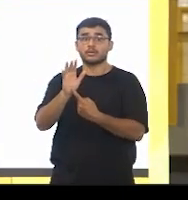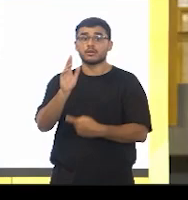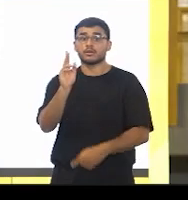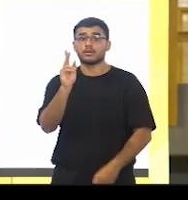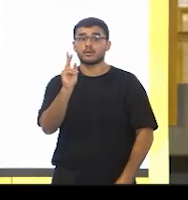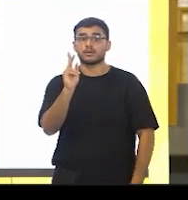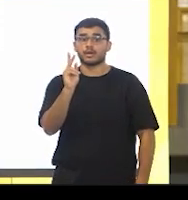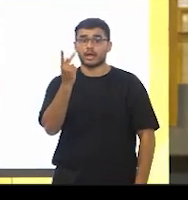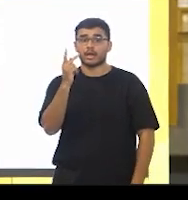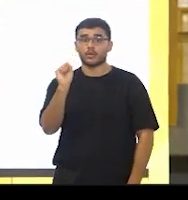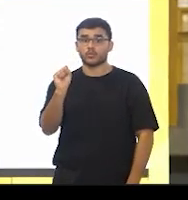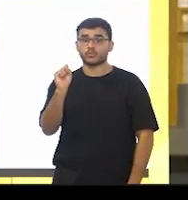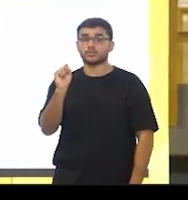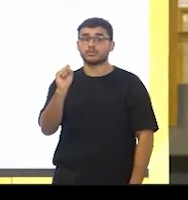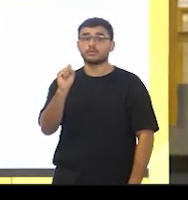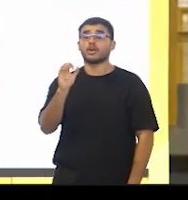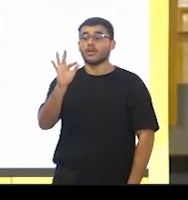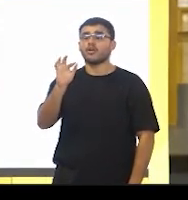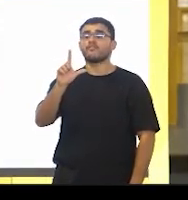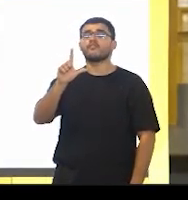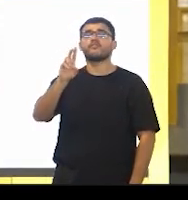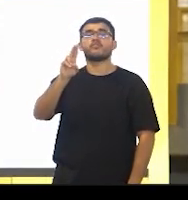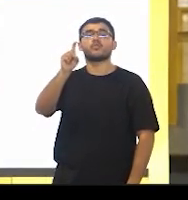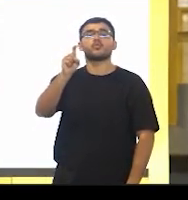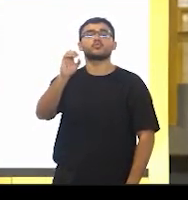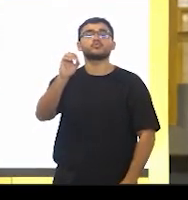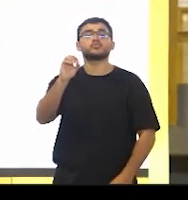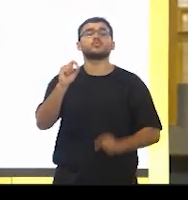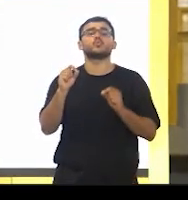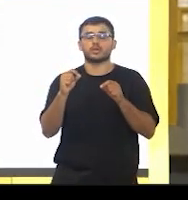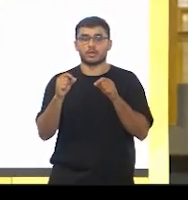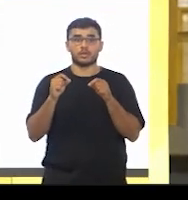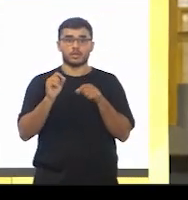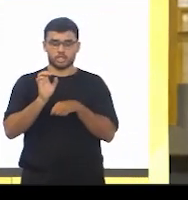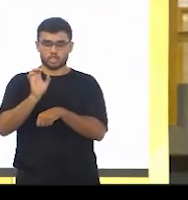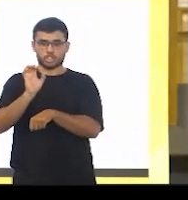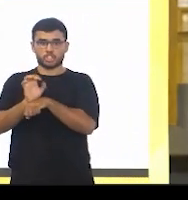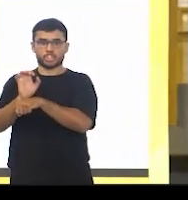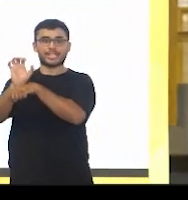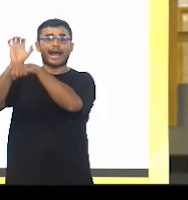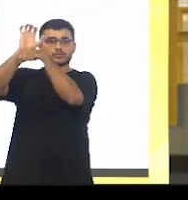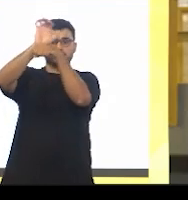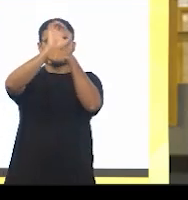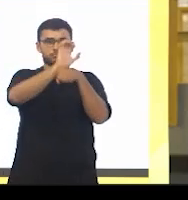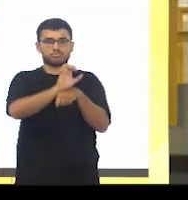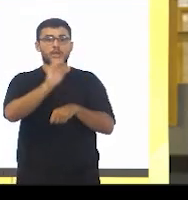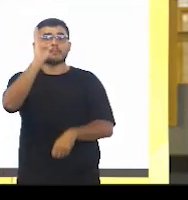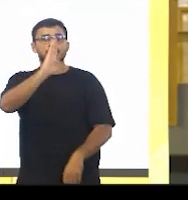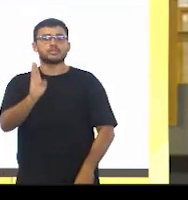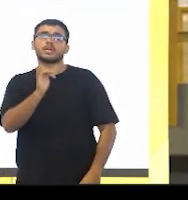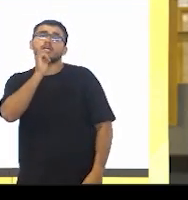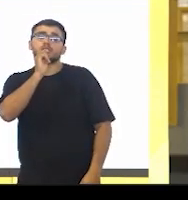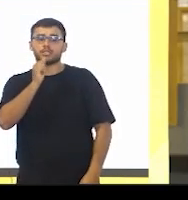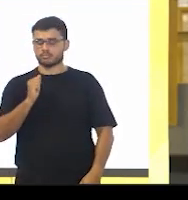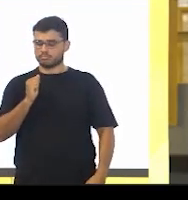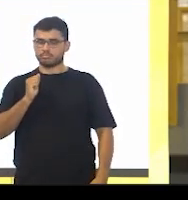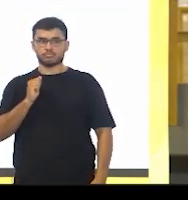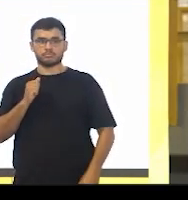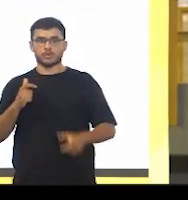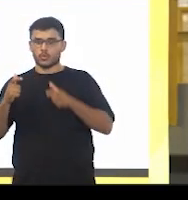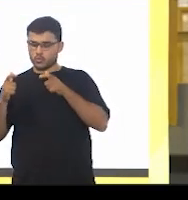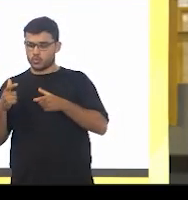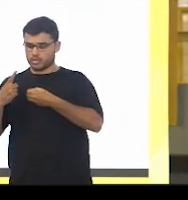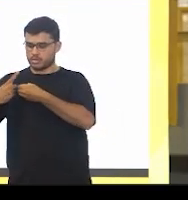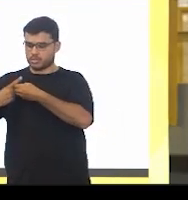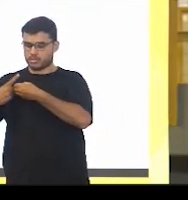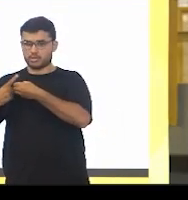Estado, não necessariamente só o Brasil, qual é a ação que um Estado pode fazer ao